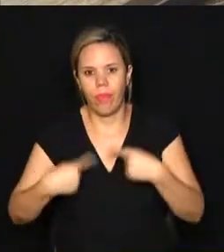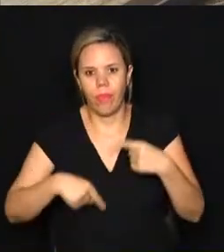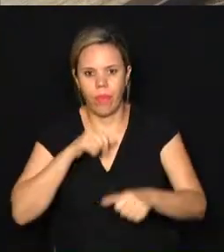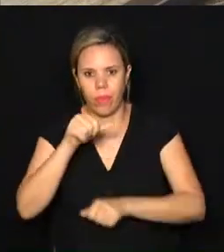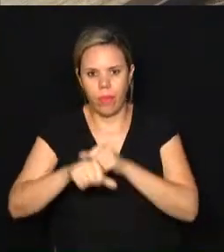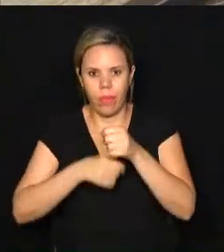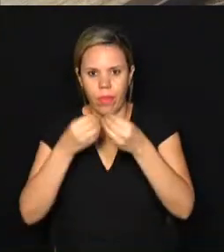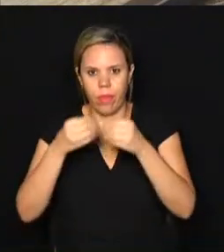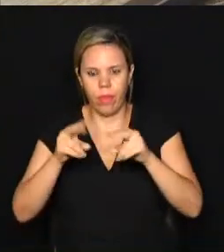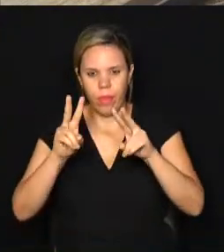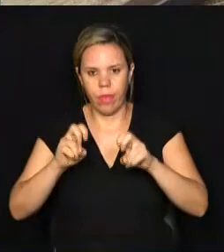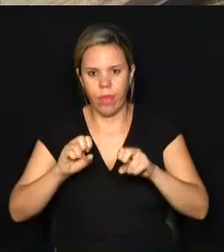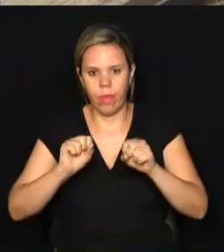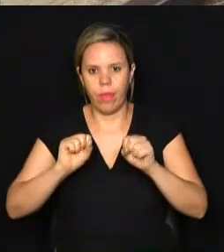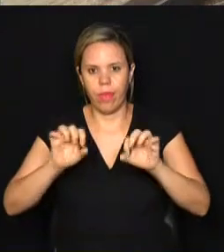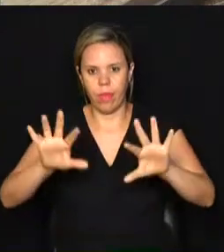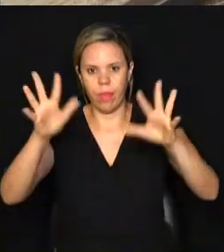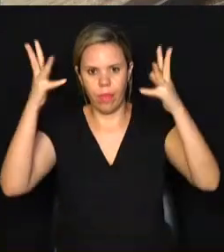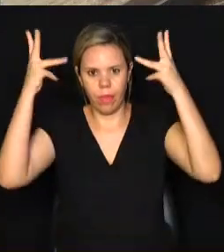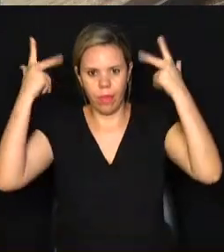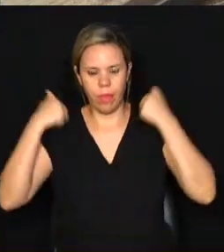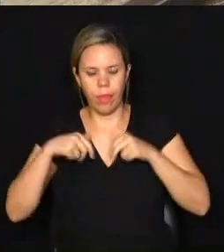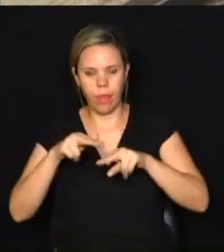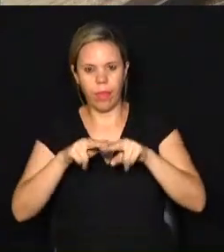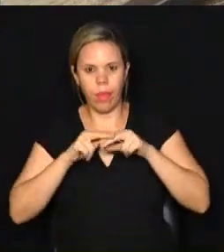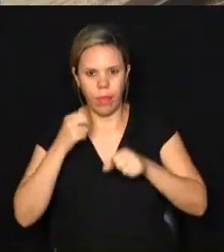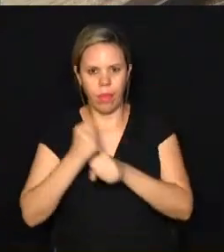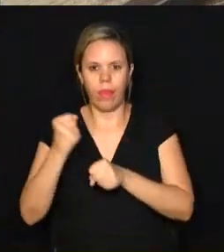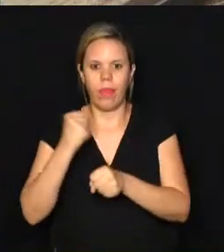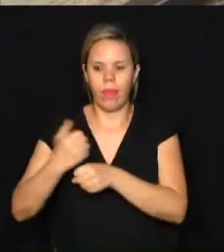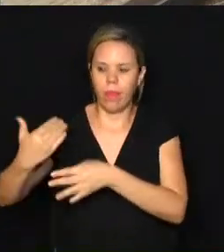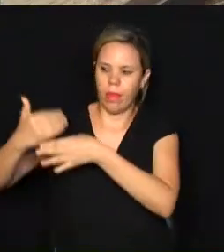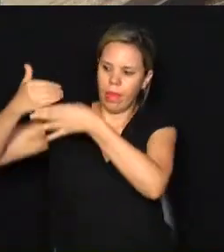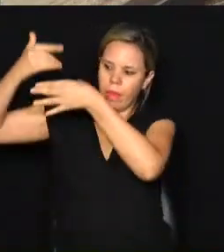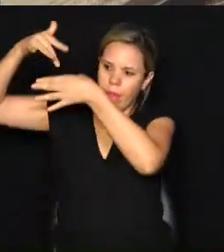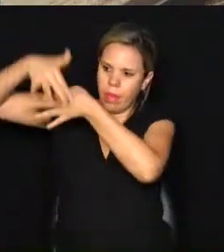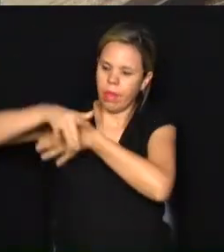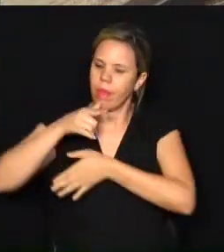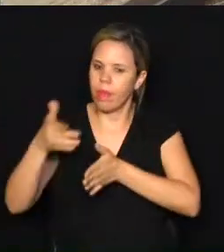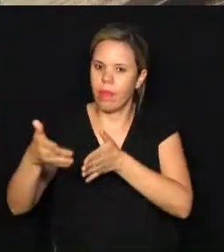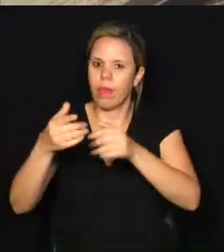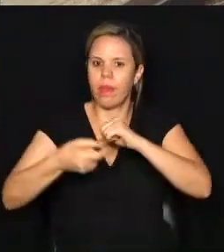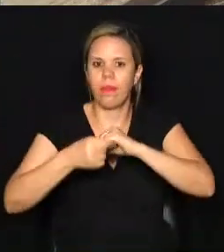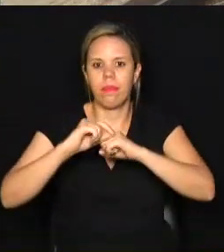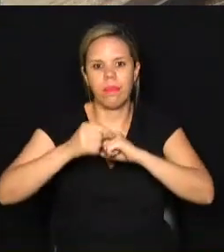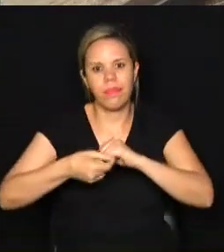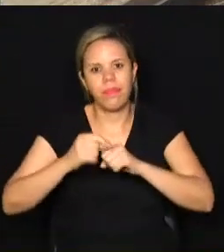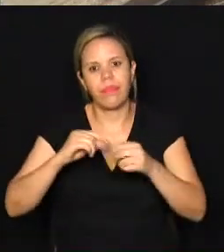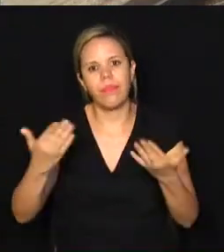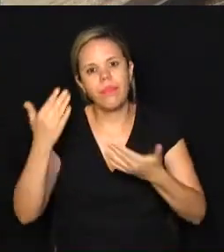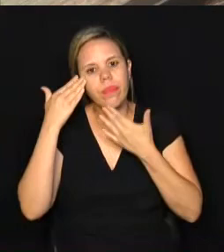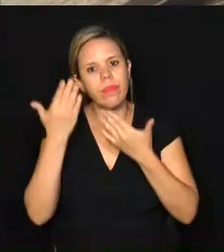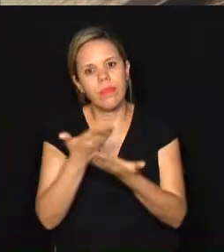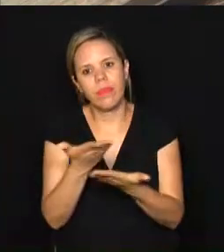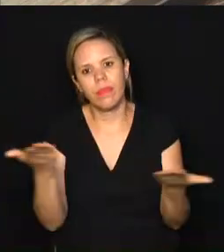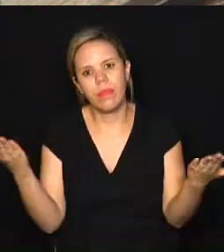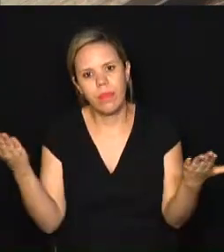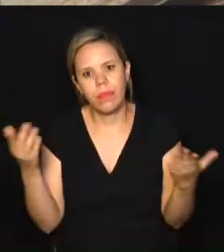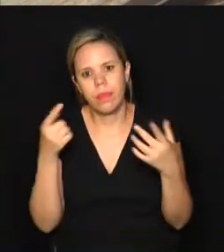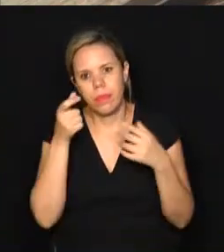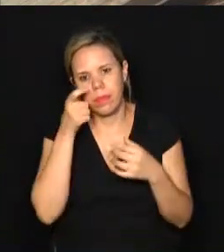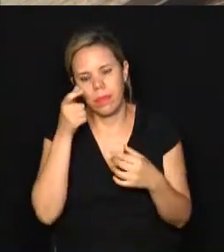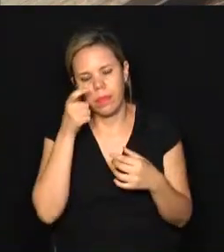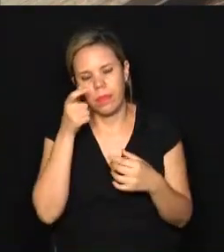impactos socioambientais em decorrência da construção da barragem do rio Atibaia. Nós agradecemos demais a sua